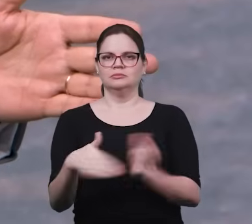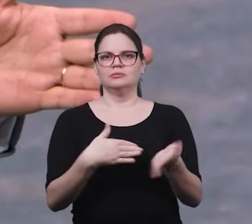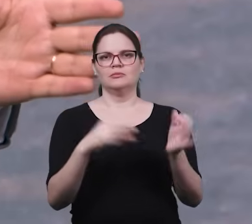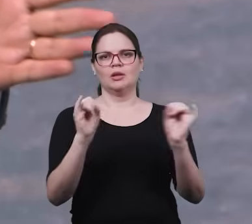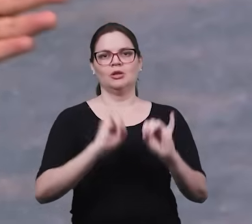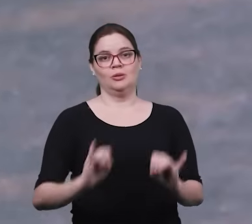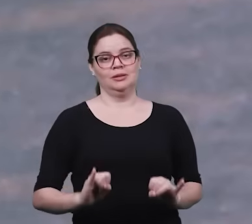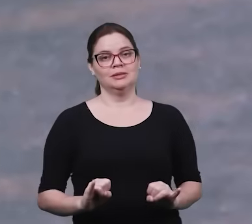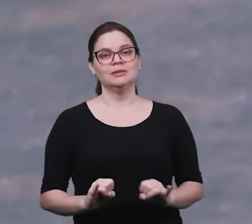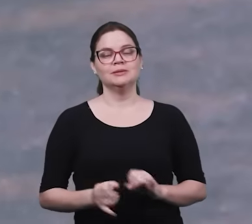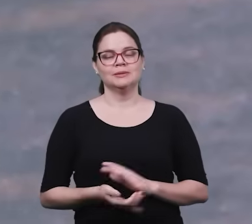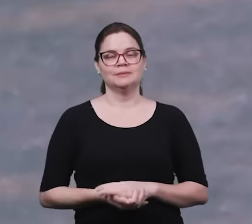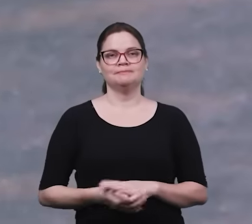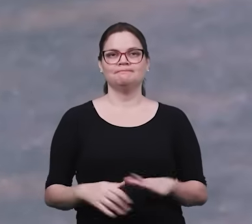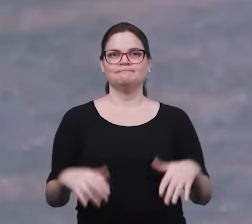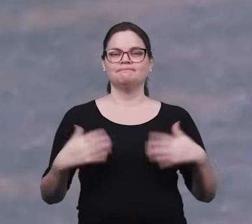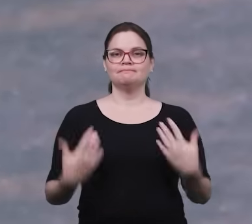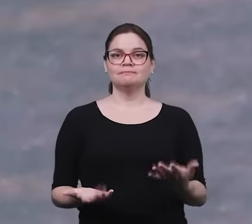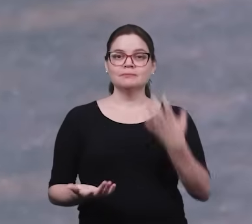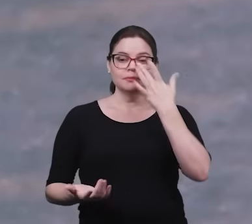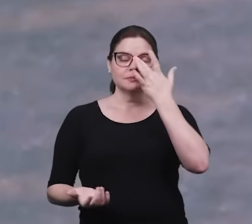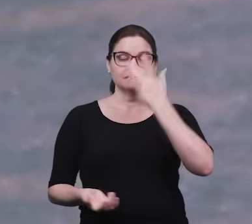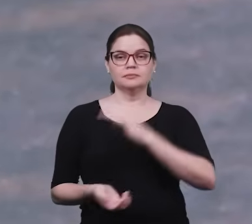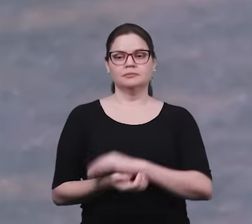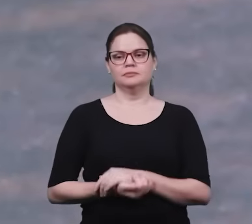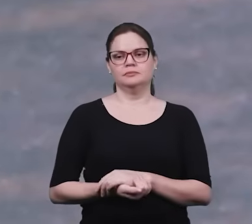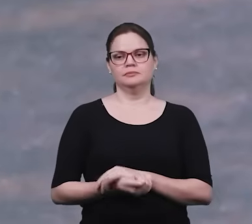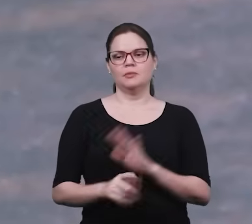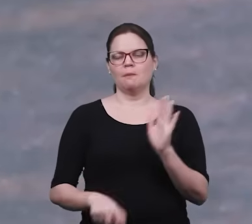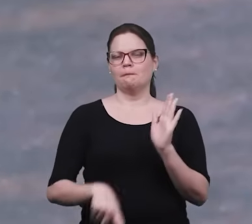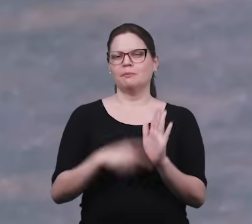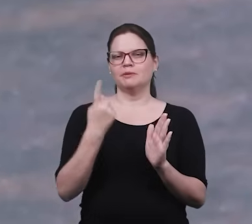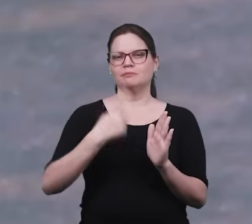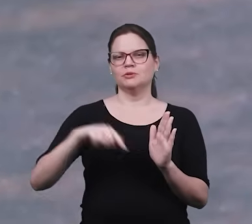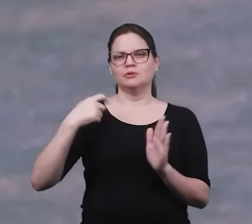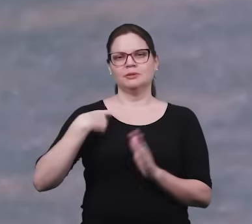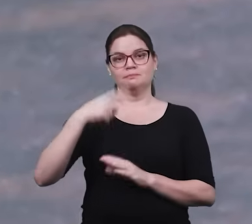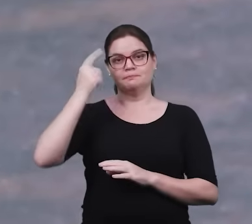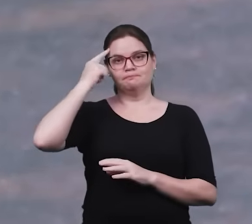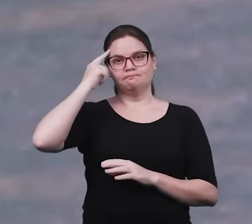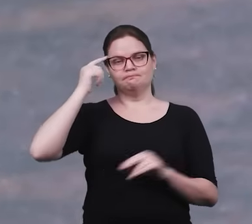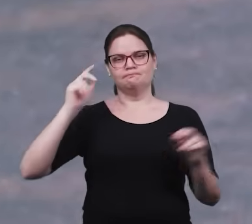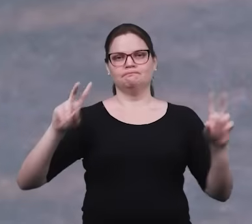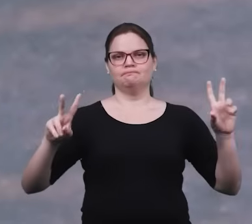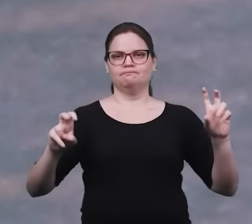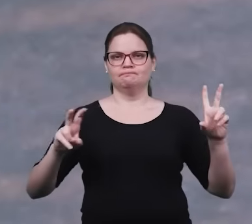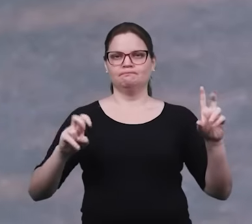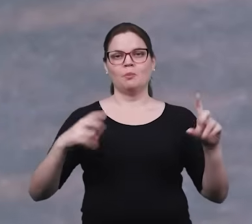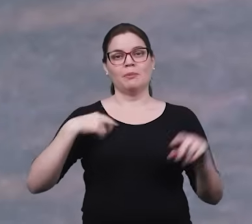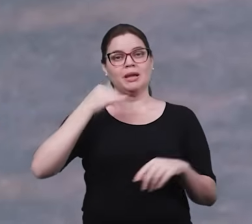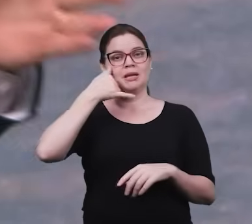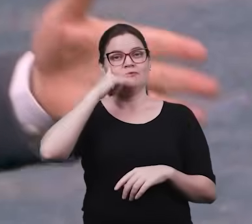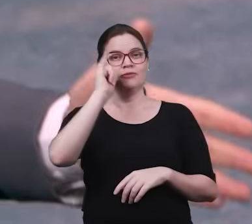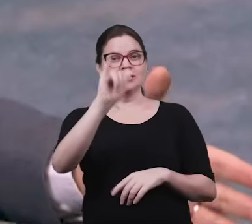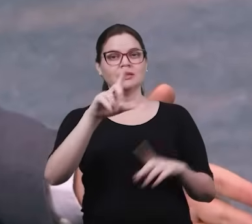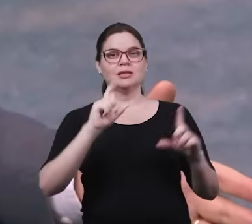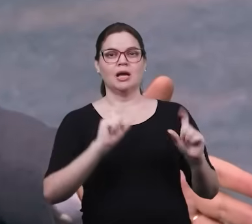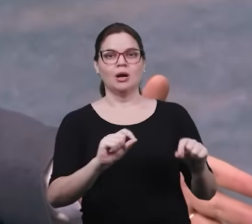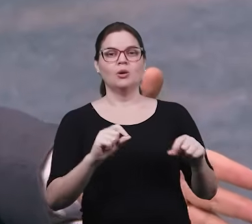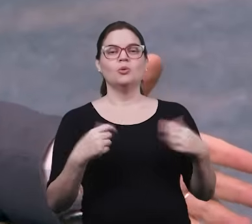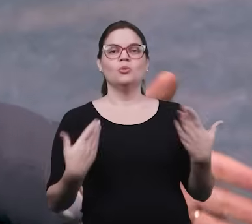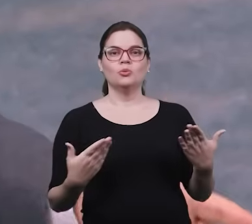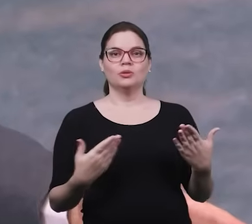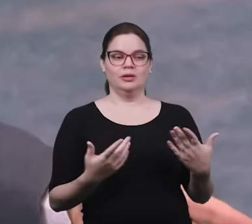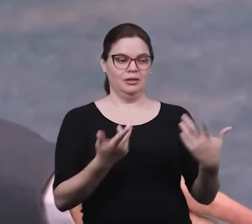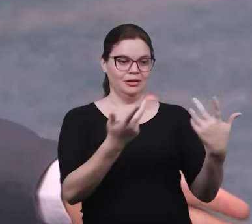idolatria. Então, um dos primeiros parâmetros que nós temos que ter para não cair